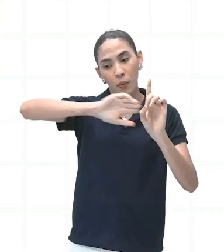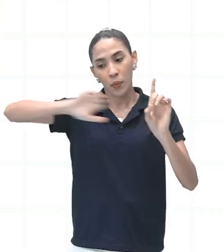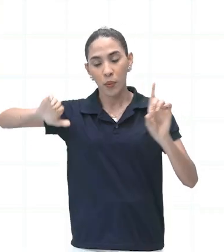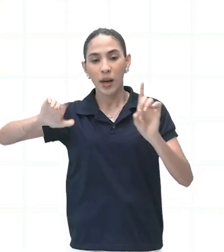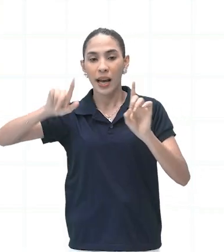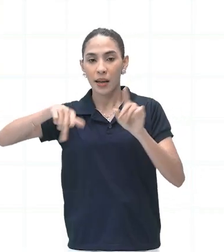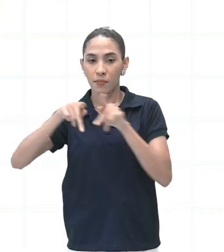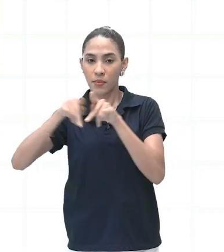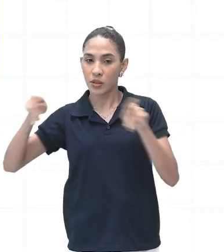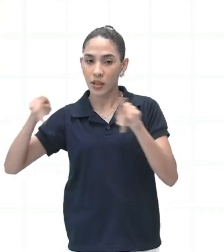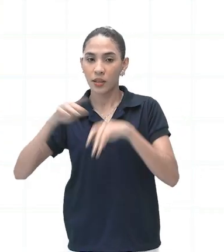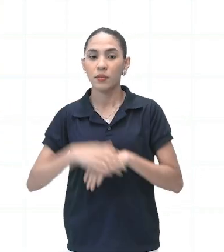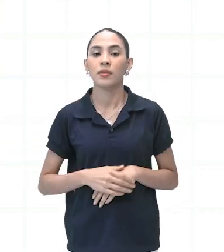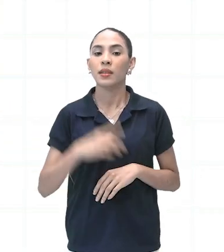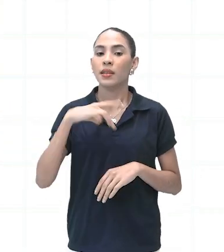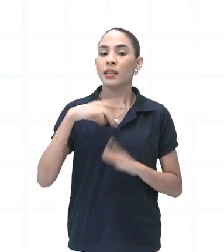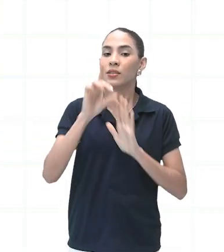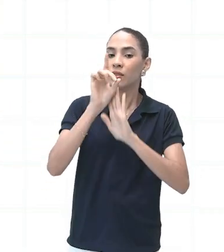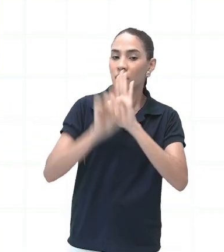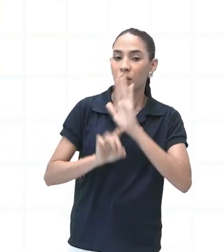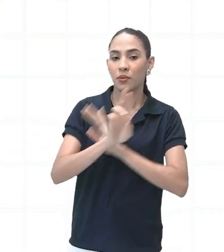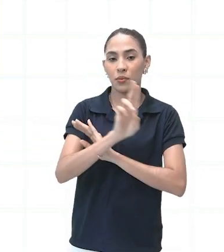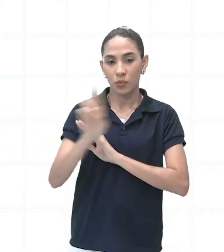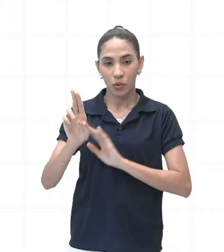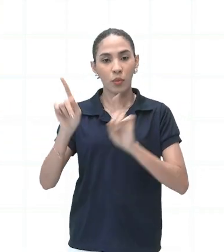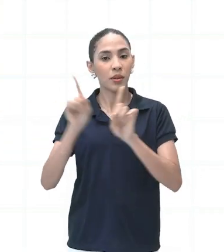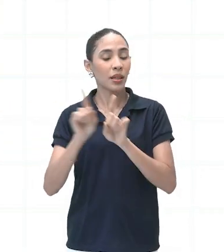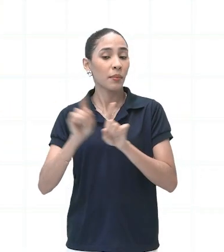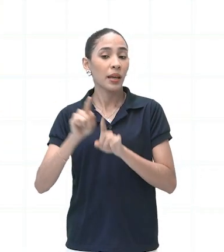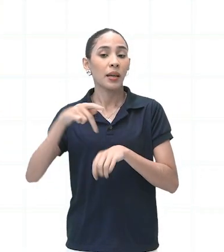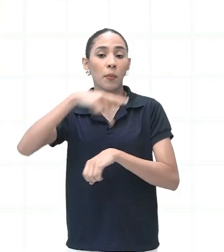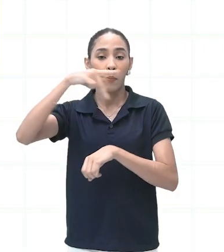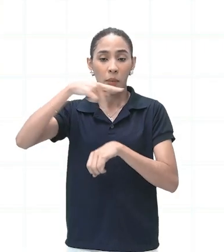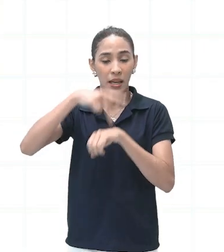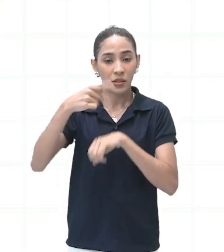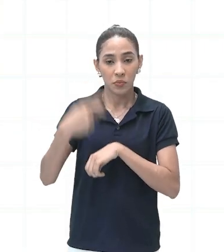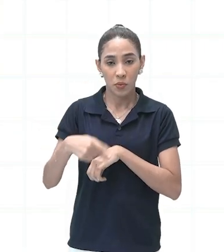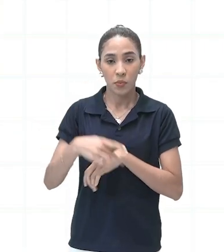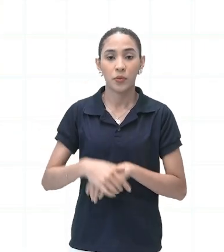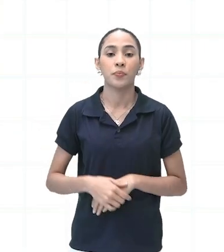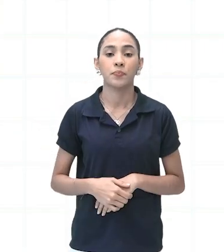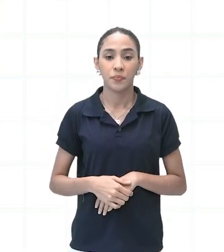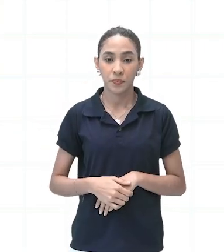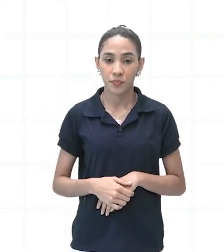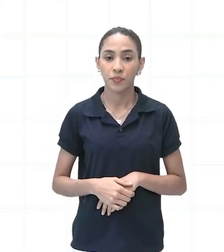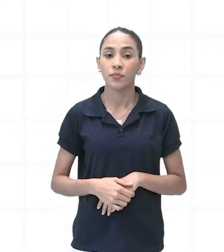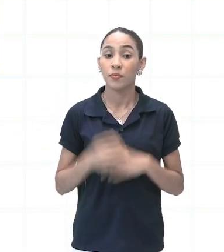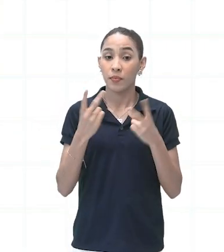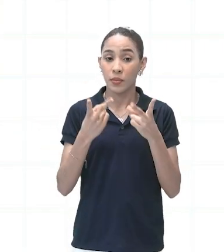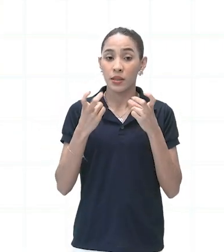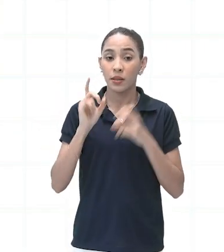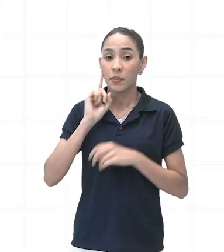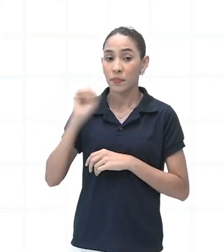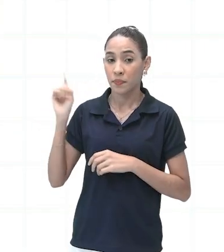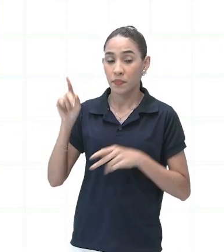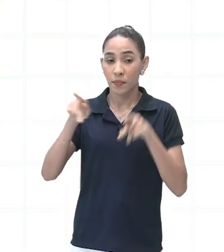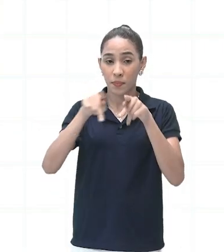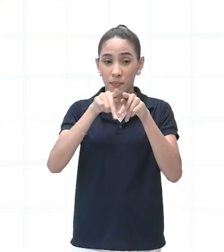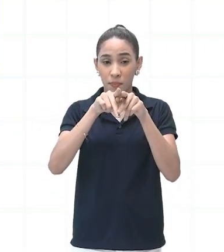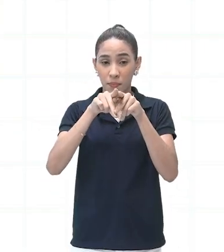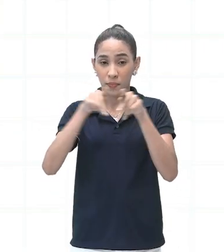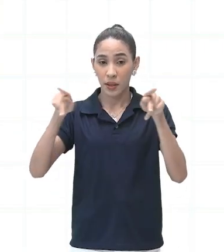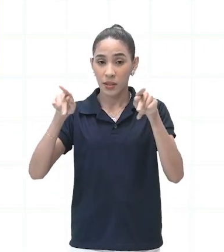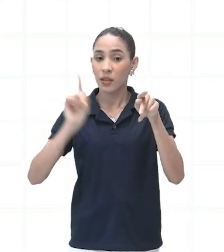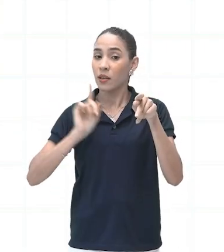predicado. Então, terá direito a um nome e a uma nacionalidade. Aí nota o seguinte: neste